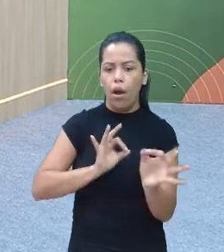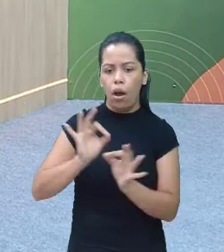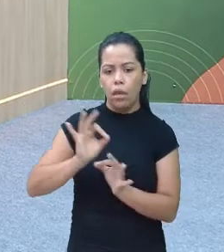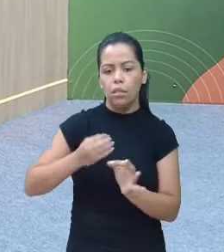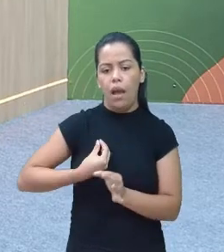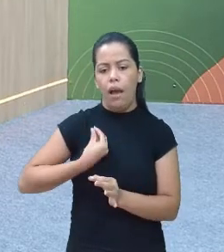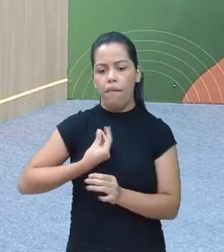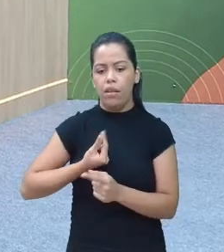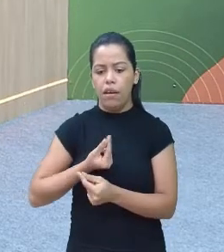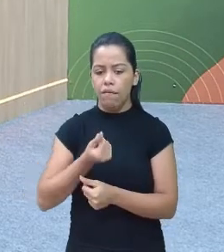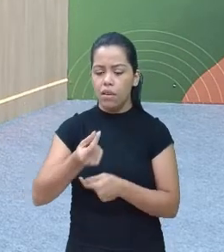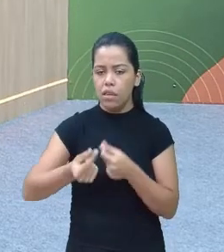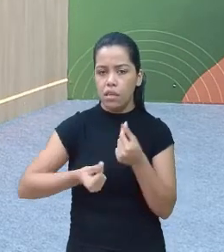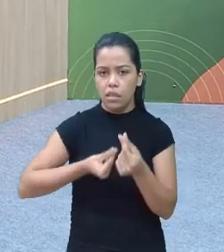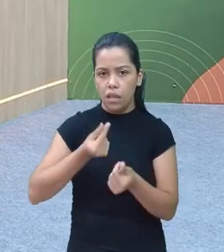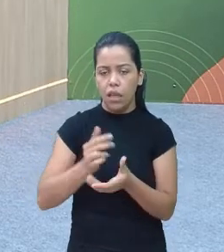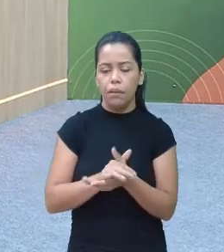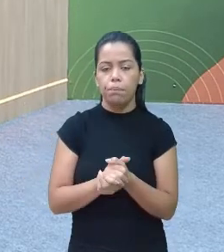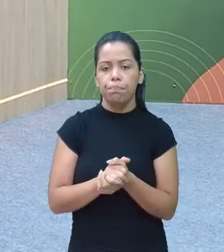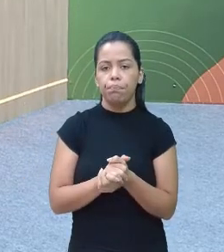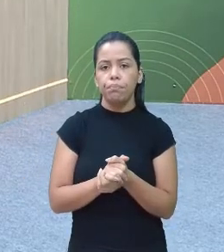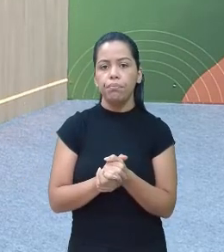muito diluídas, porque não é